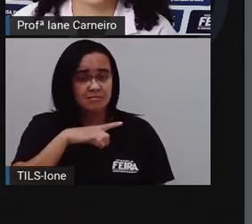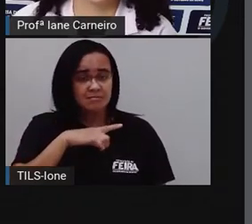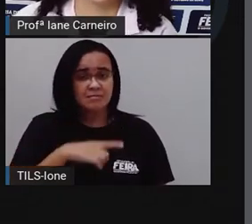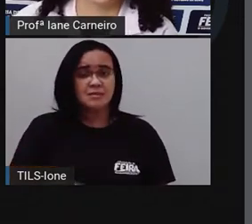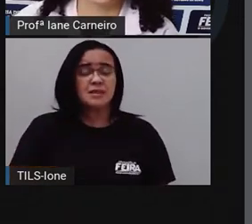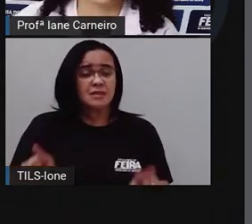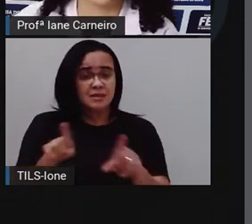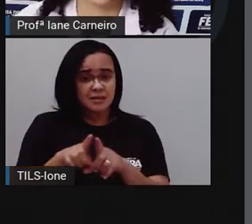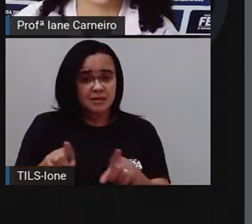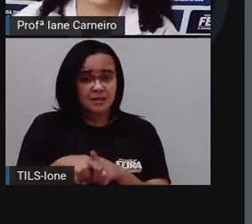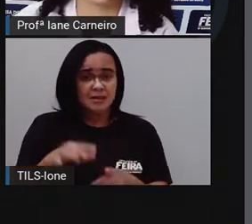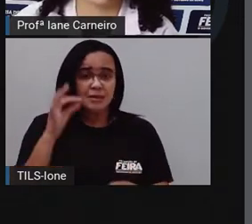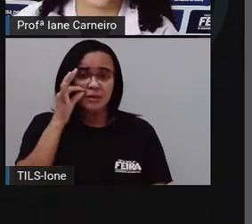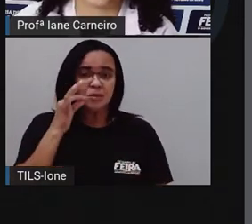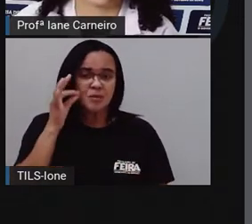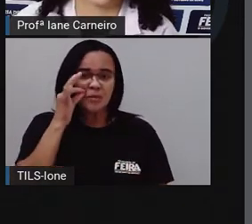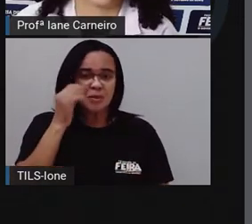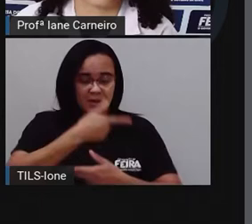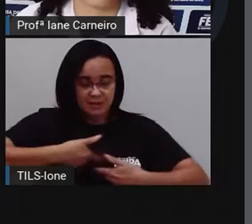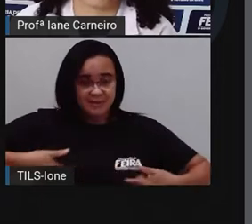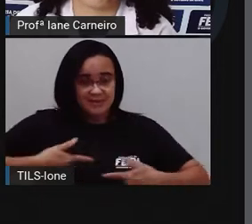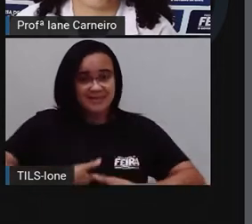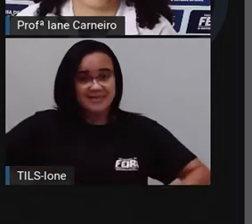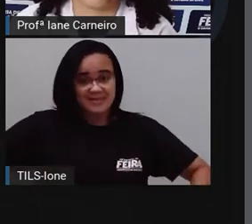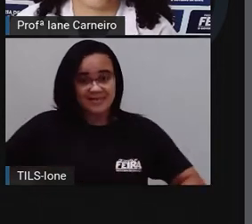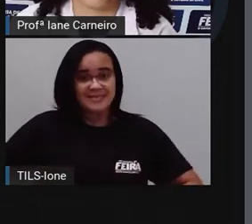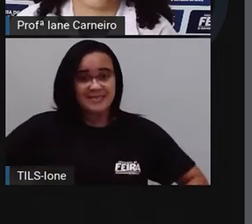Tigre e touro entourada.